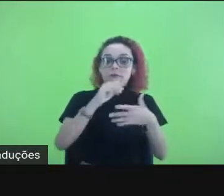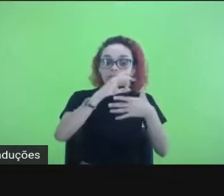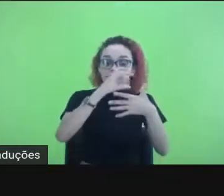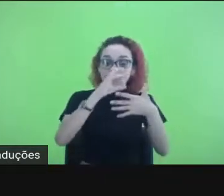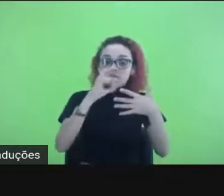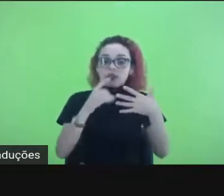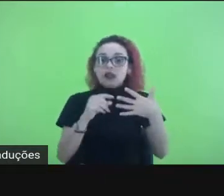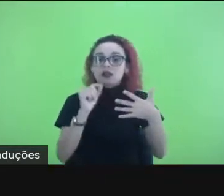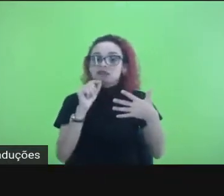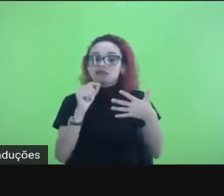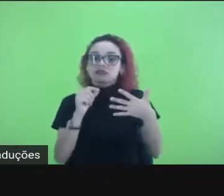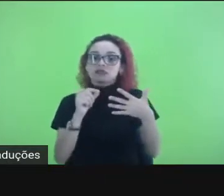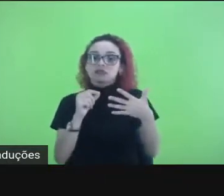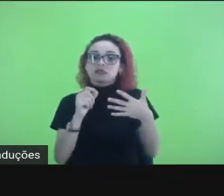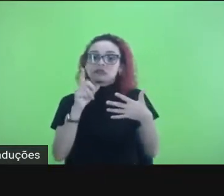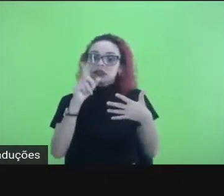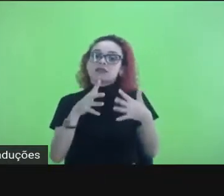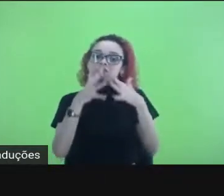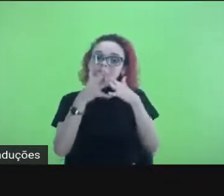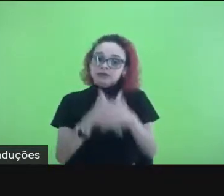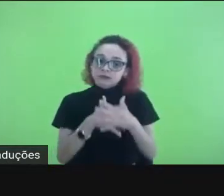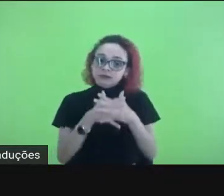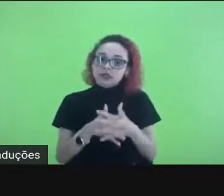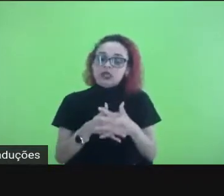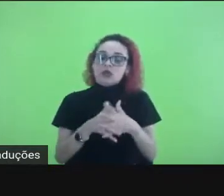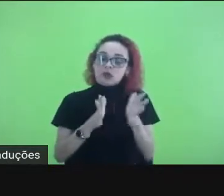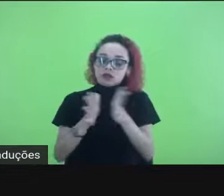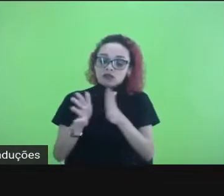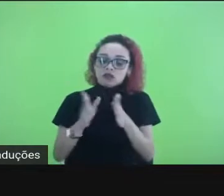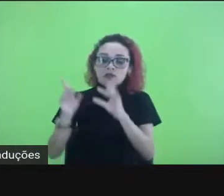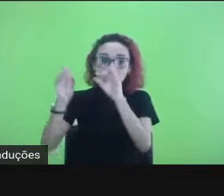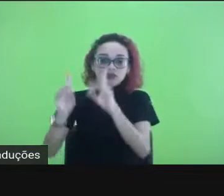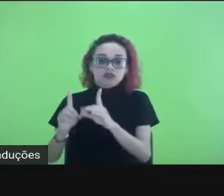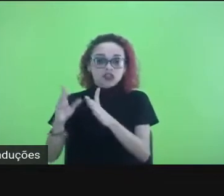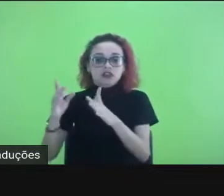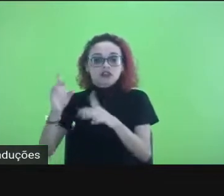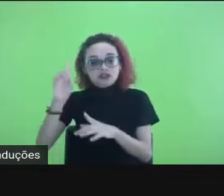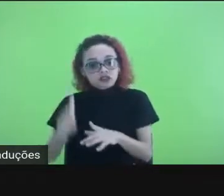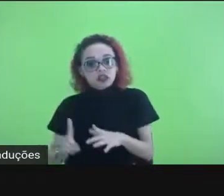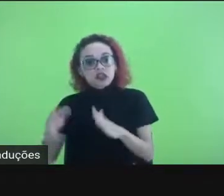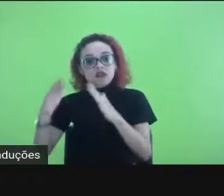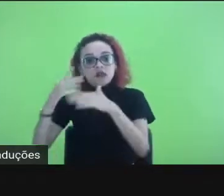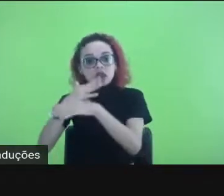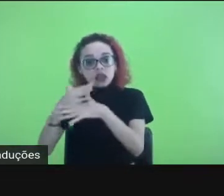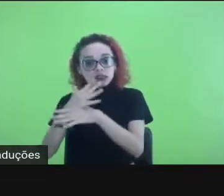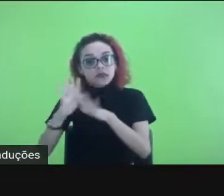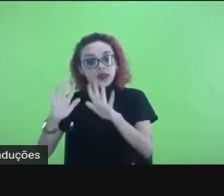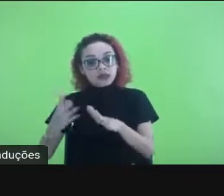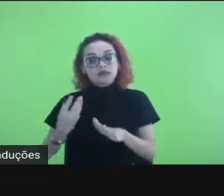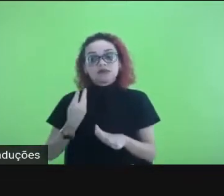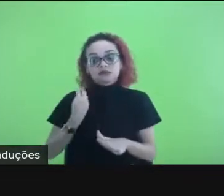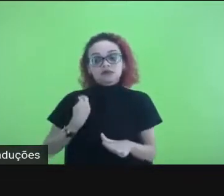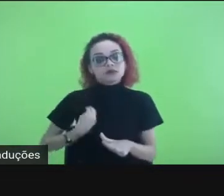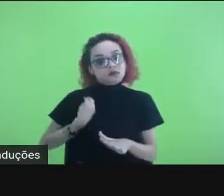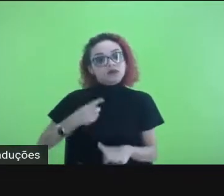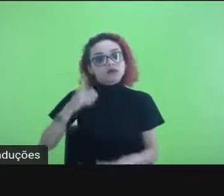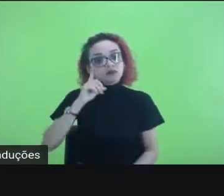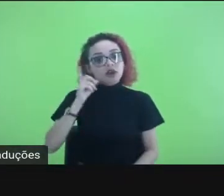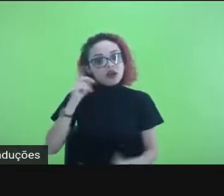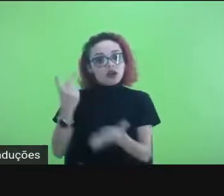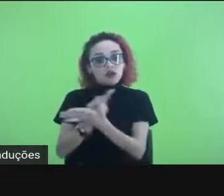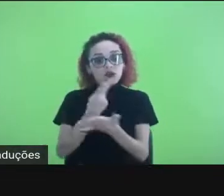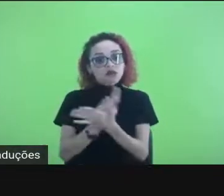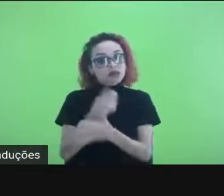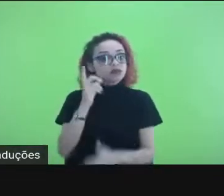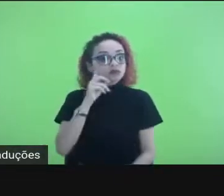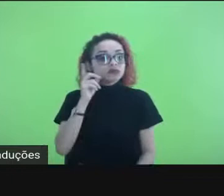de questões muito complexas do direito à cidade, mas que estão presentes no nosso cotidiano, né? Que são assim, muito fáceis